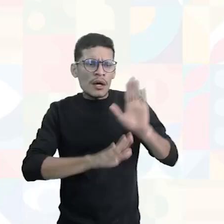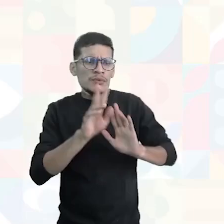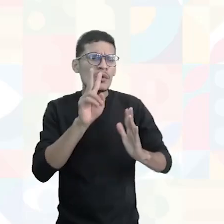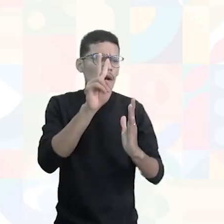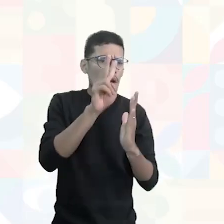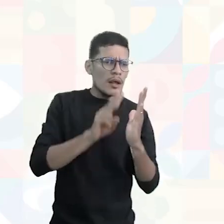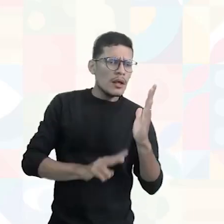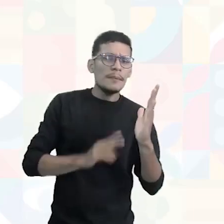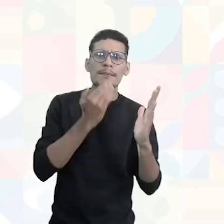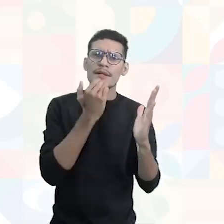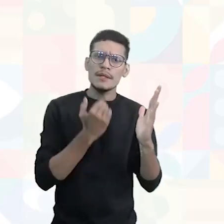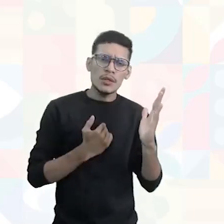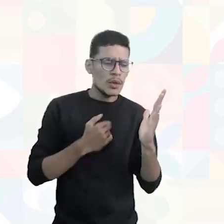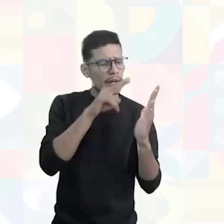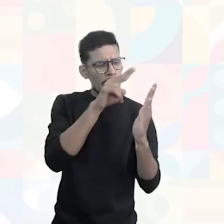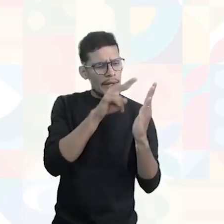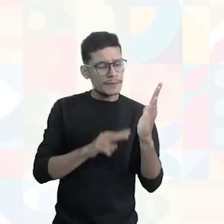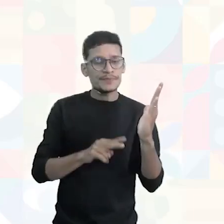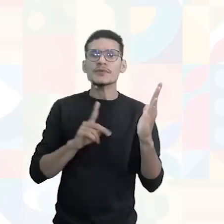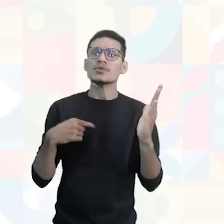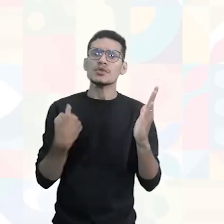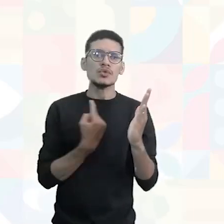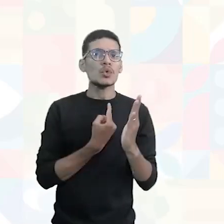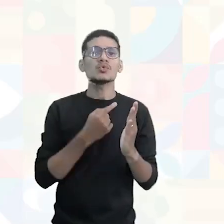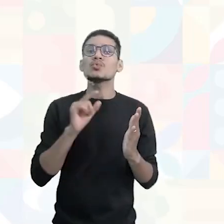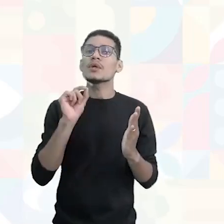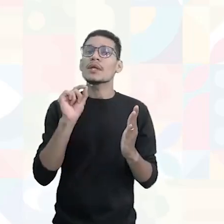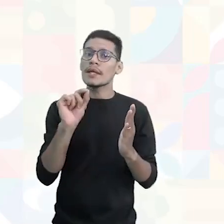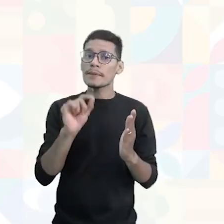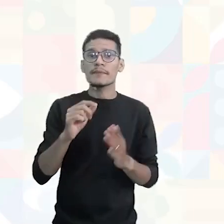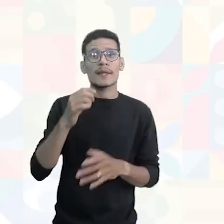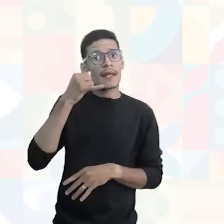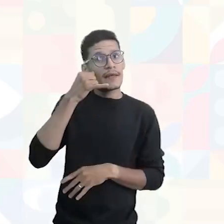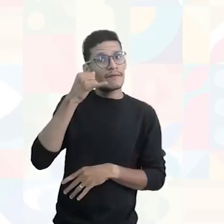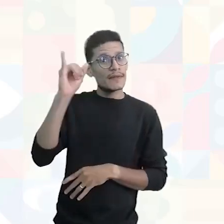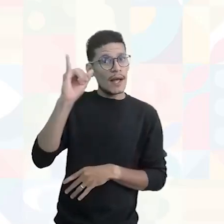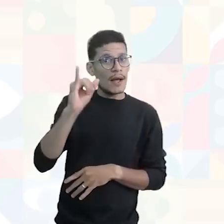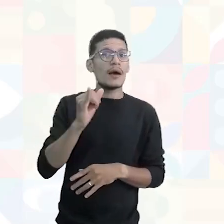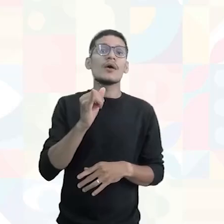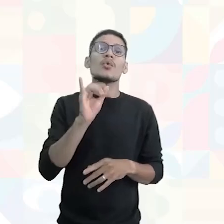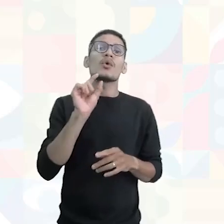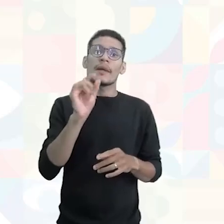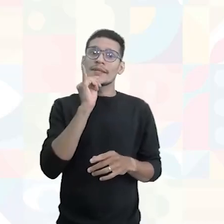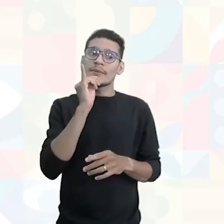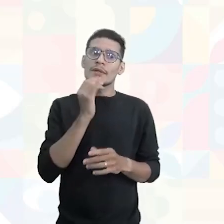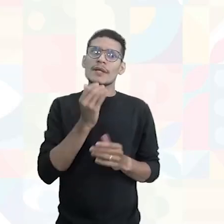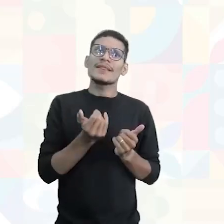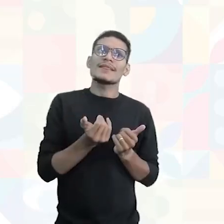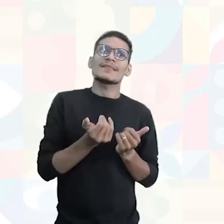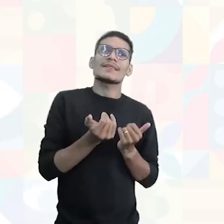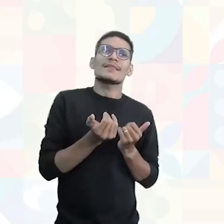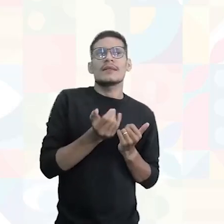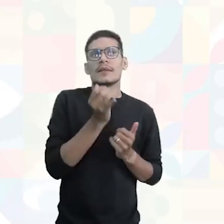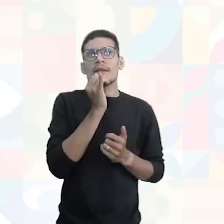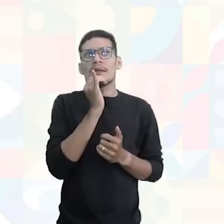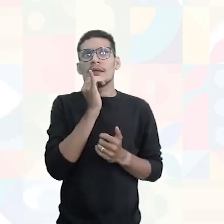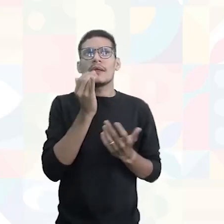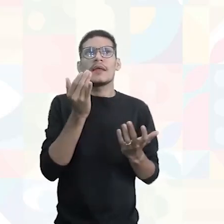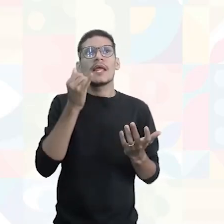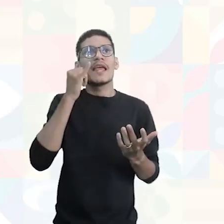sendo solicitado para que a gente não acabe deixando de prestar a informação que está sendo